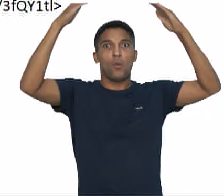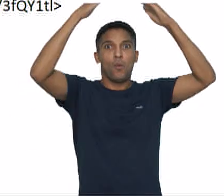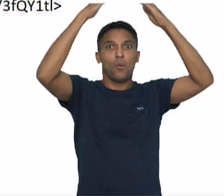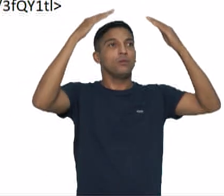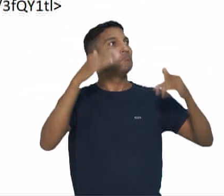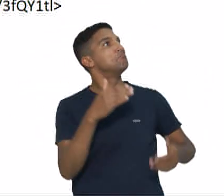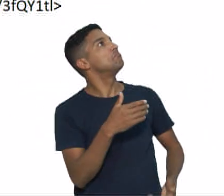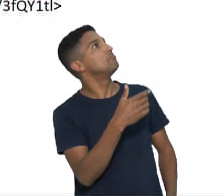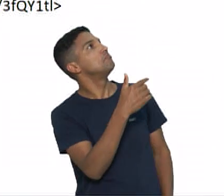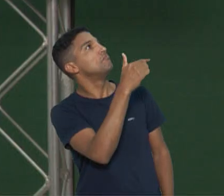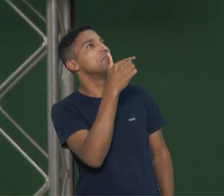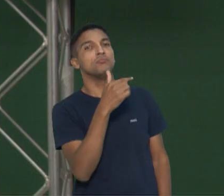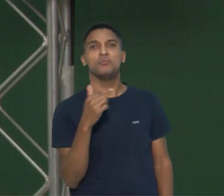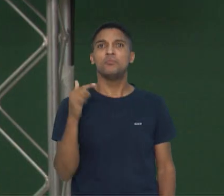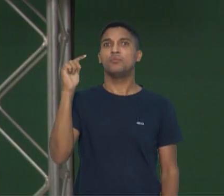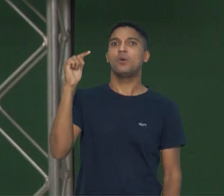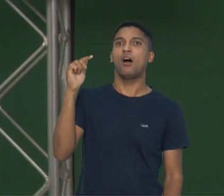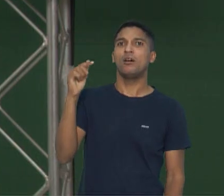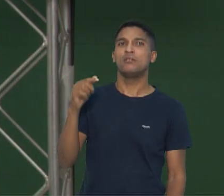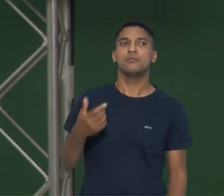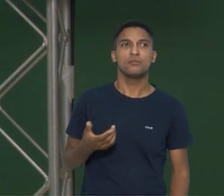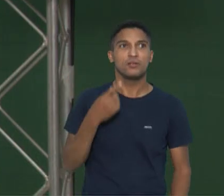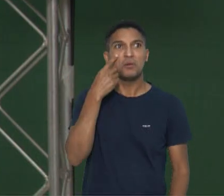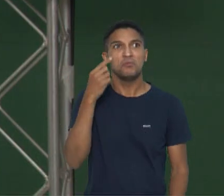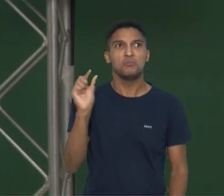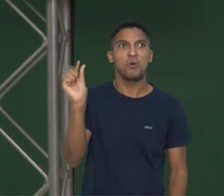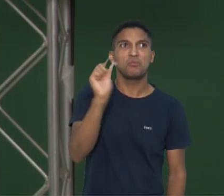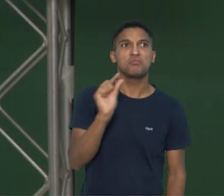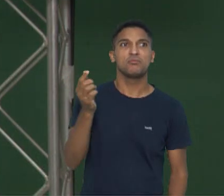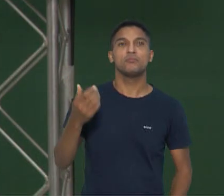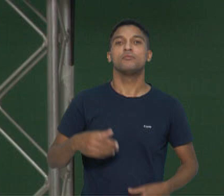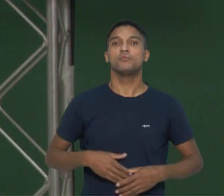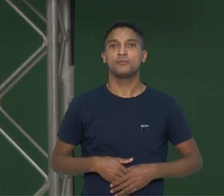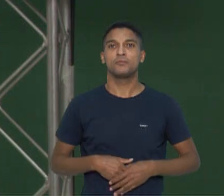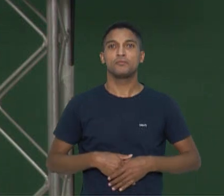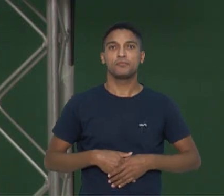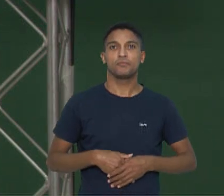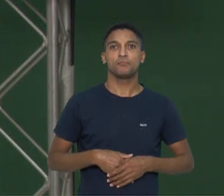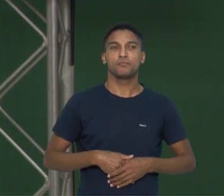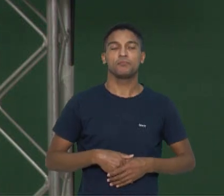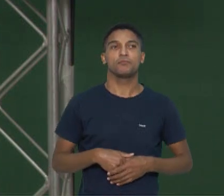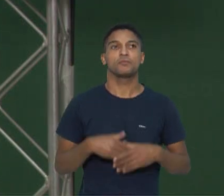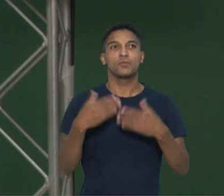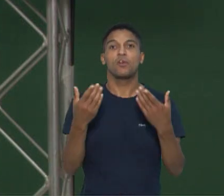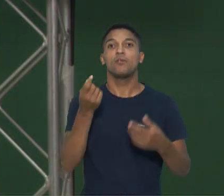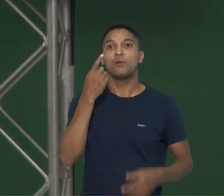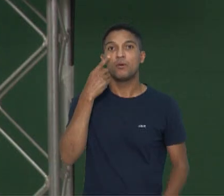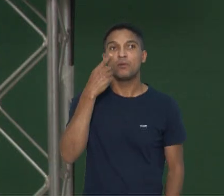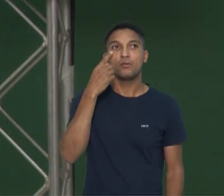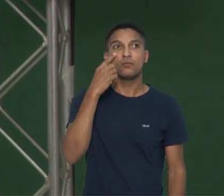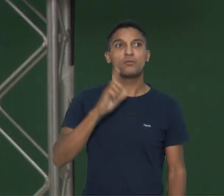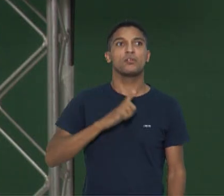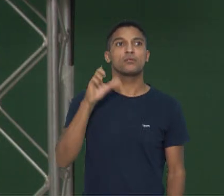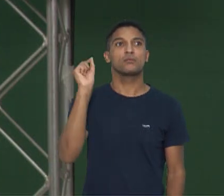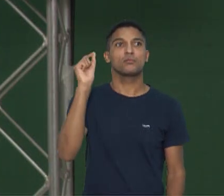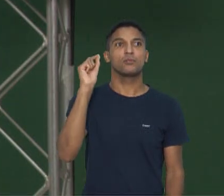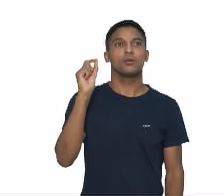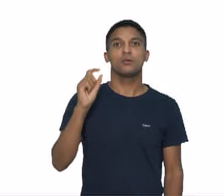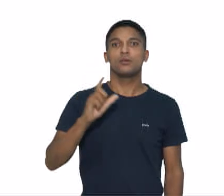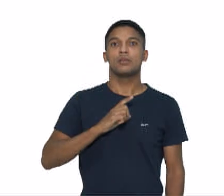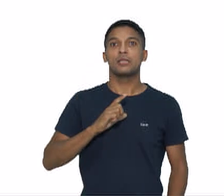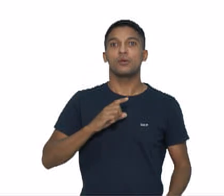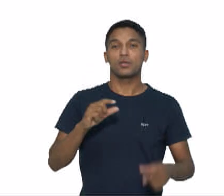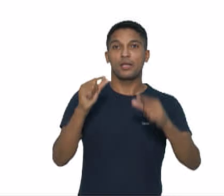nesta igreja, certo? Vamos em frente, então? Olha só. E o que, que a gente tem aqui? A gente